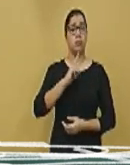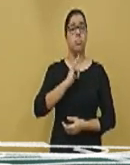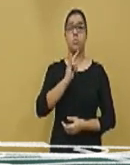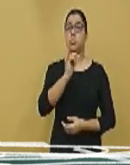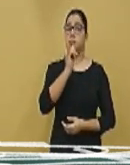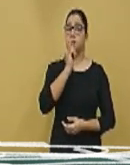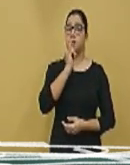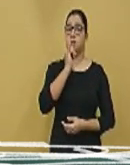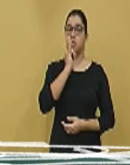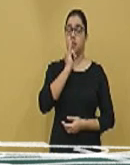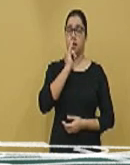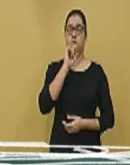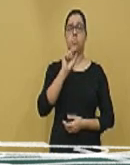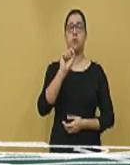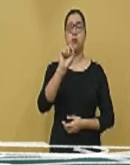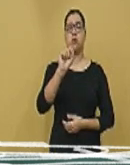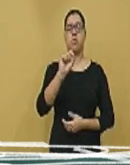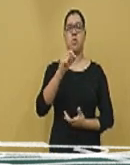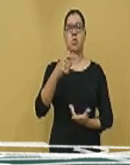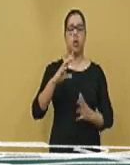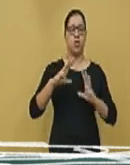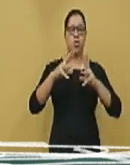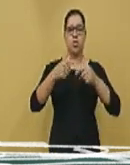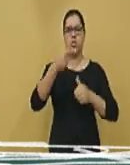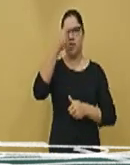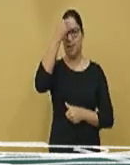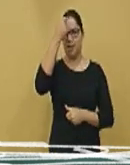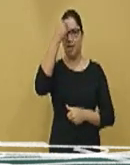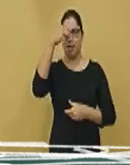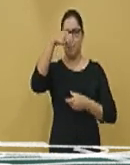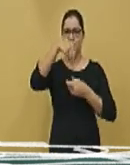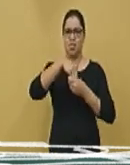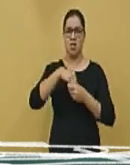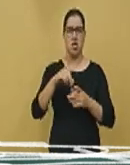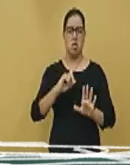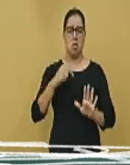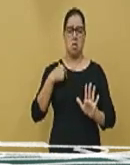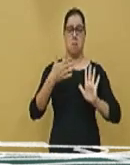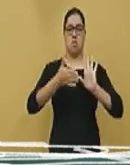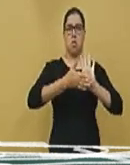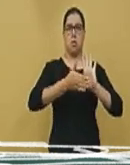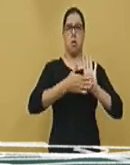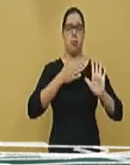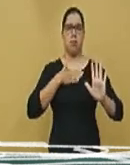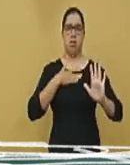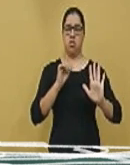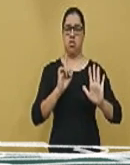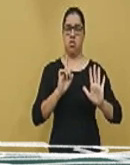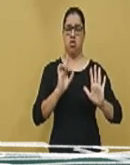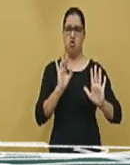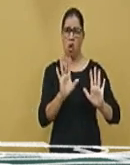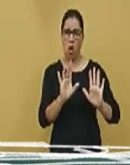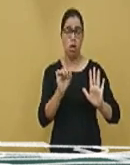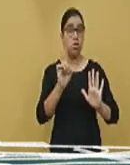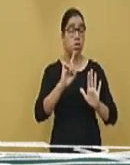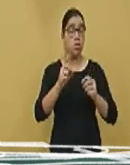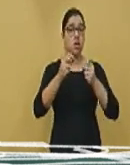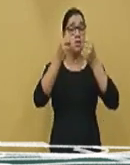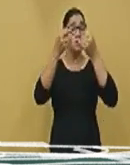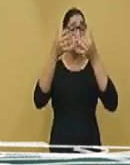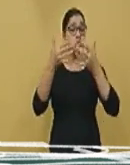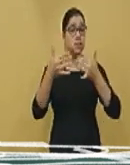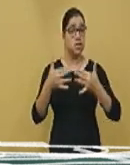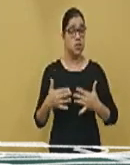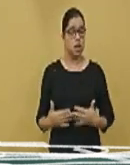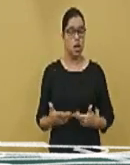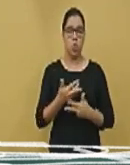que a comunidade acadêmica tem dito. Então, não foi um compromisso de campanha que eu fiz aqui. Foi um relato de todas as